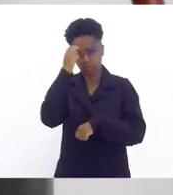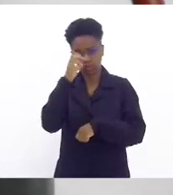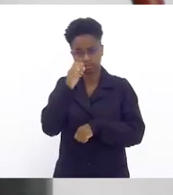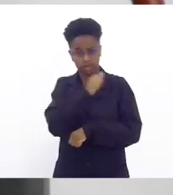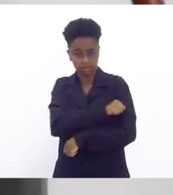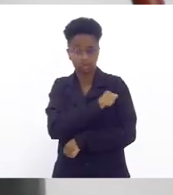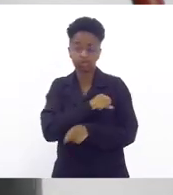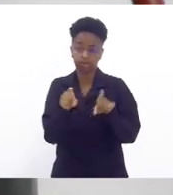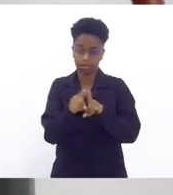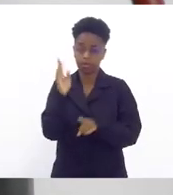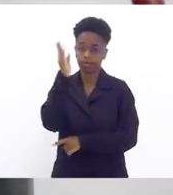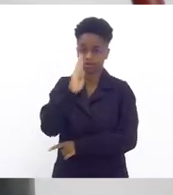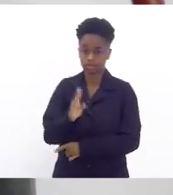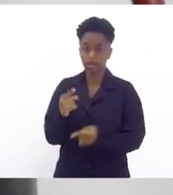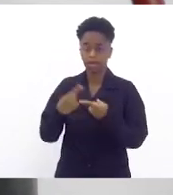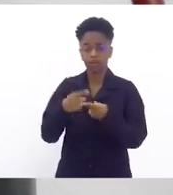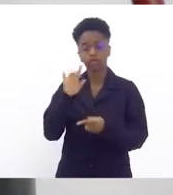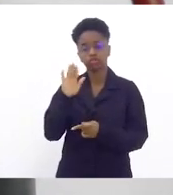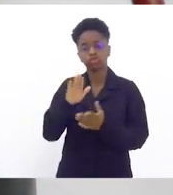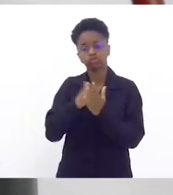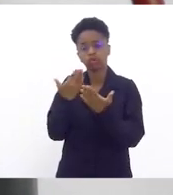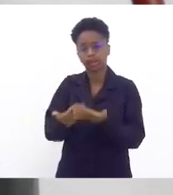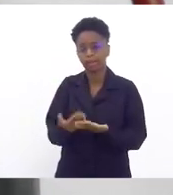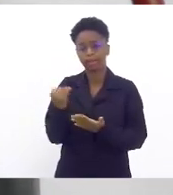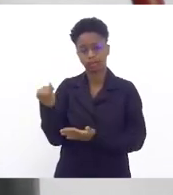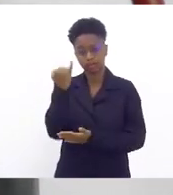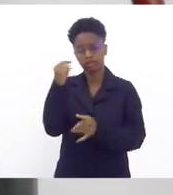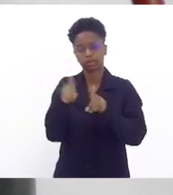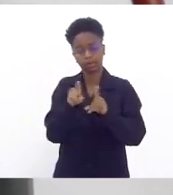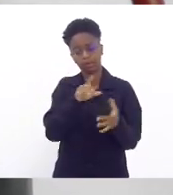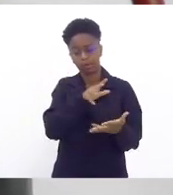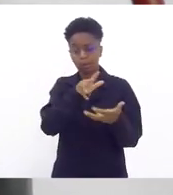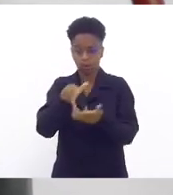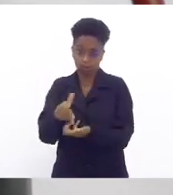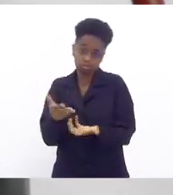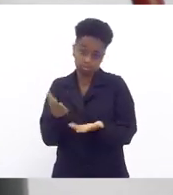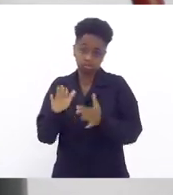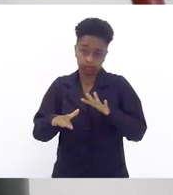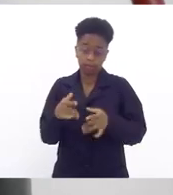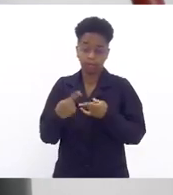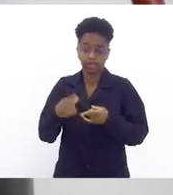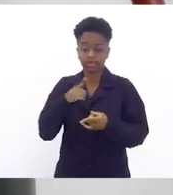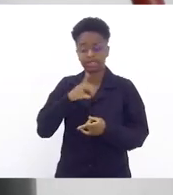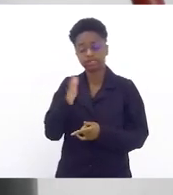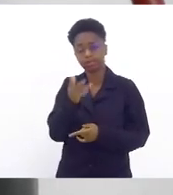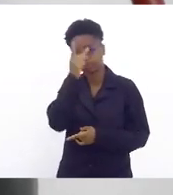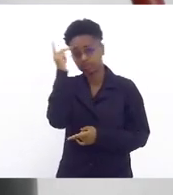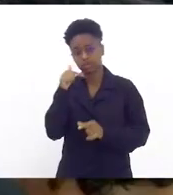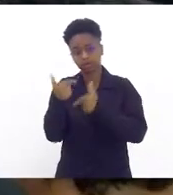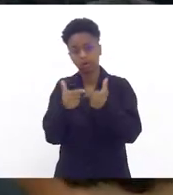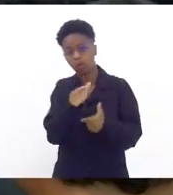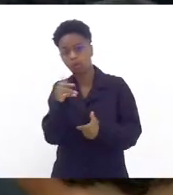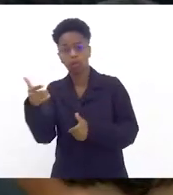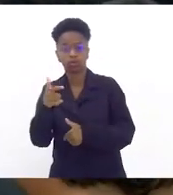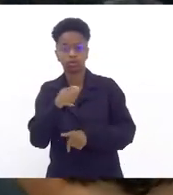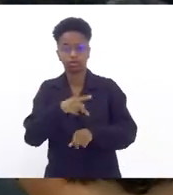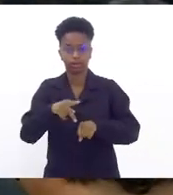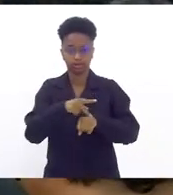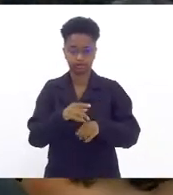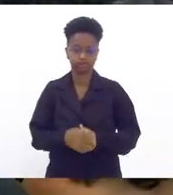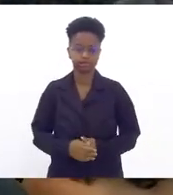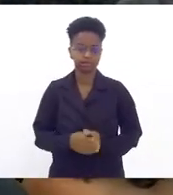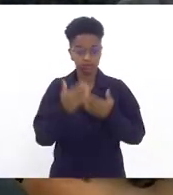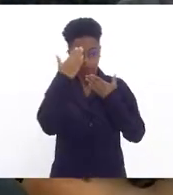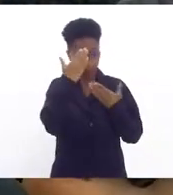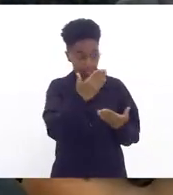e do Brasil né que a escola tem uma importância que está também do mundo que a gente tem estudante está trabalhando fora do país obrigado obrigado